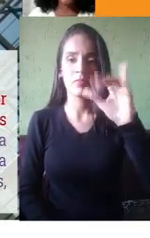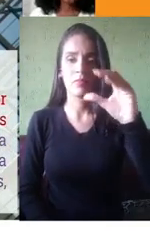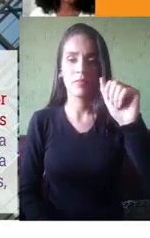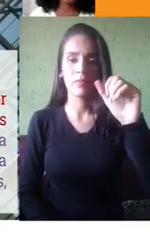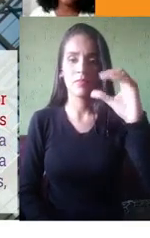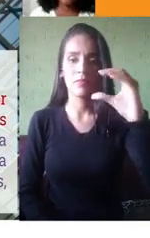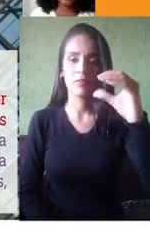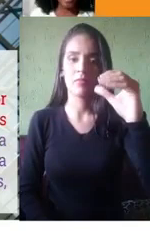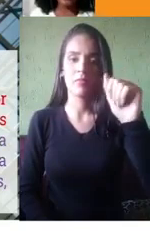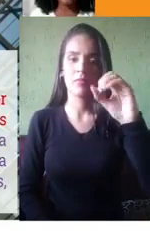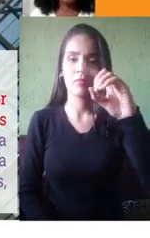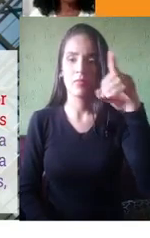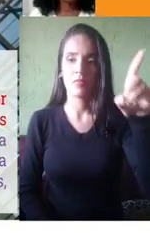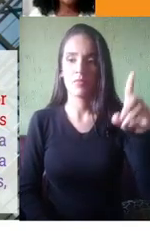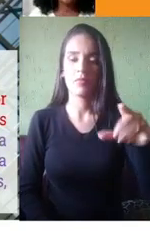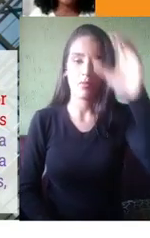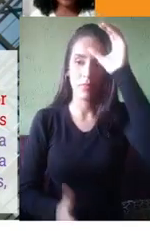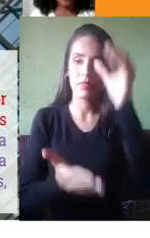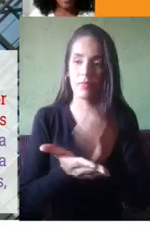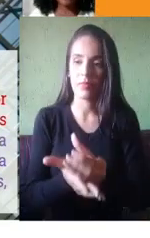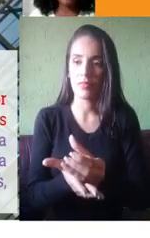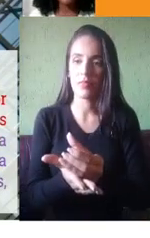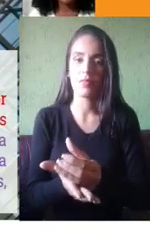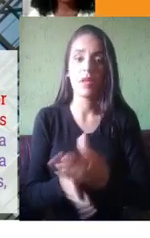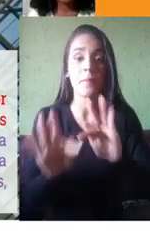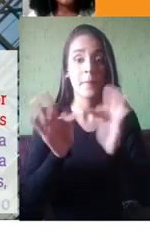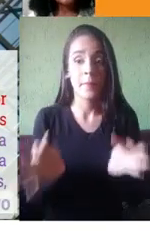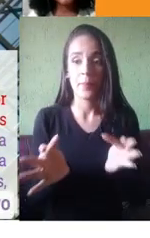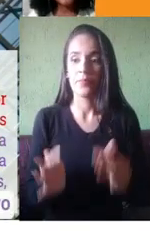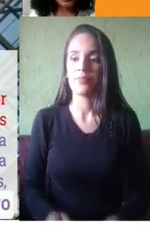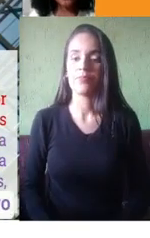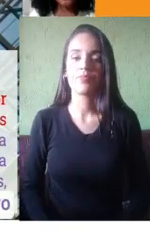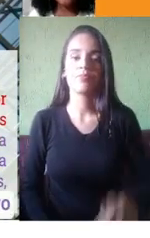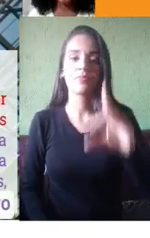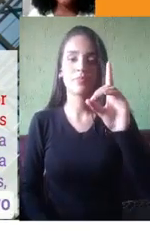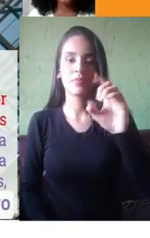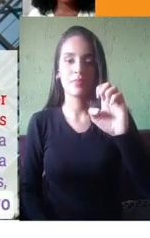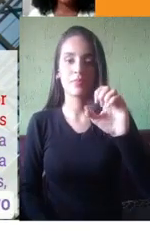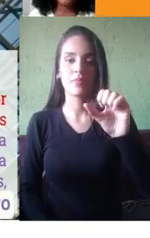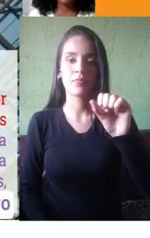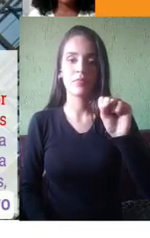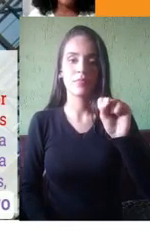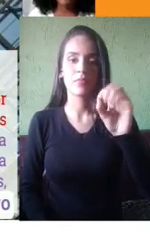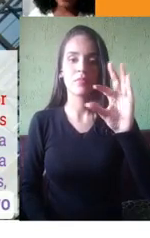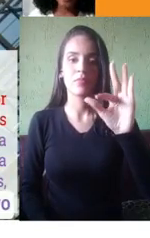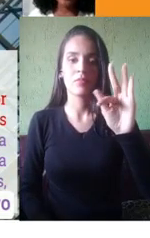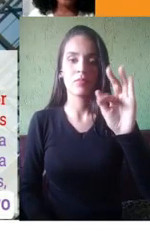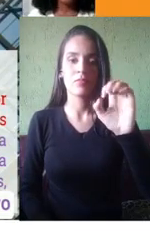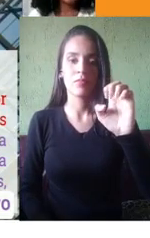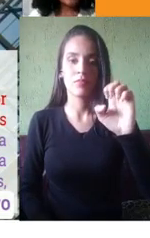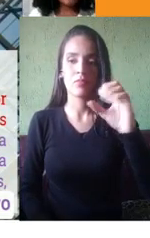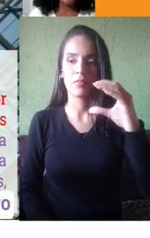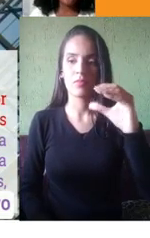em ratificação da tese, que é a função básica, e desfecho criativo, que cumpre a função